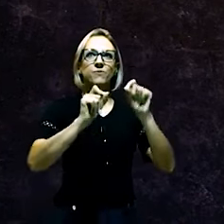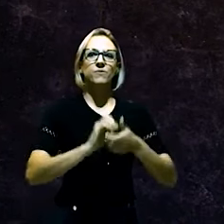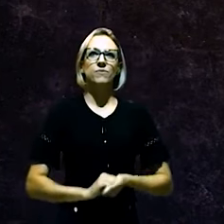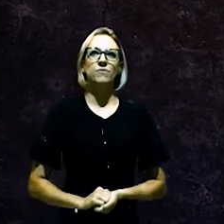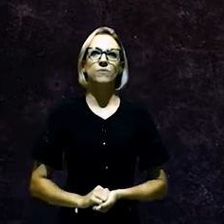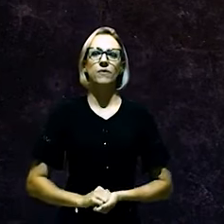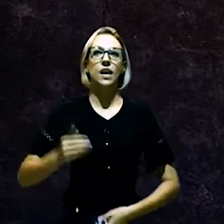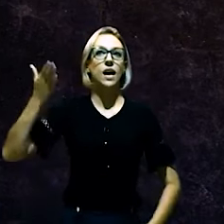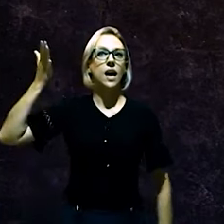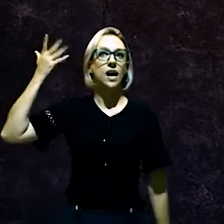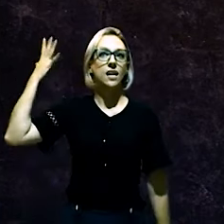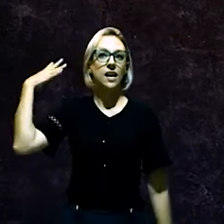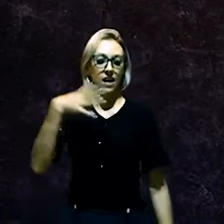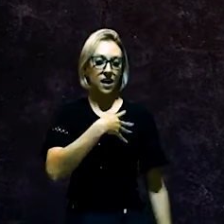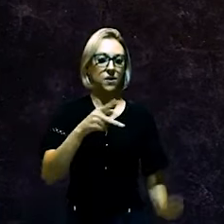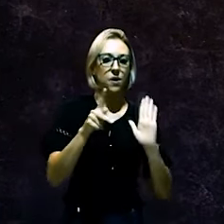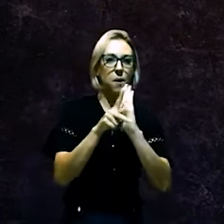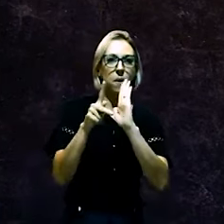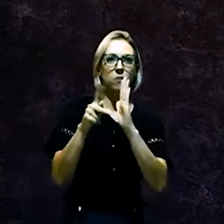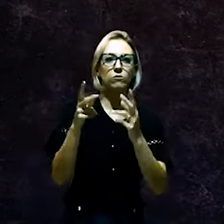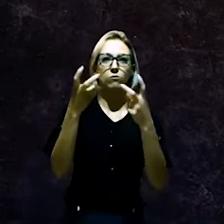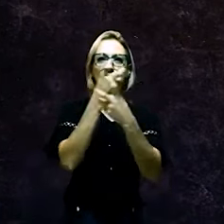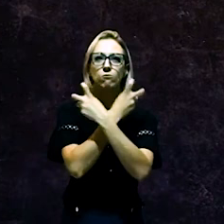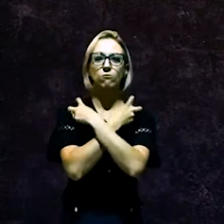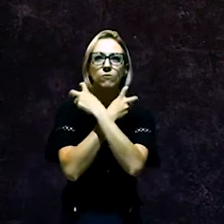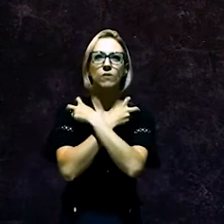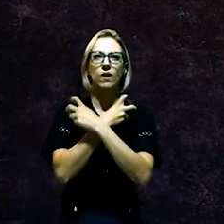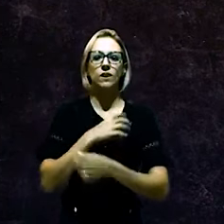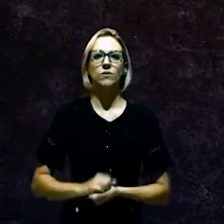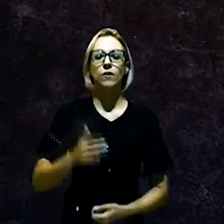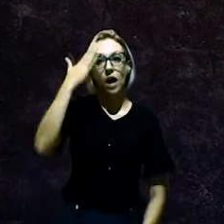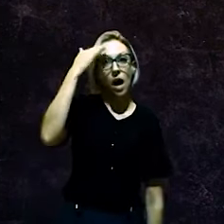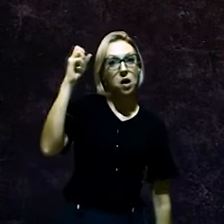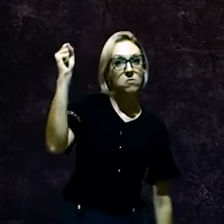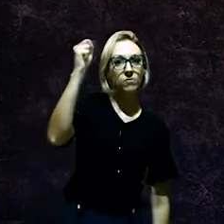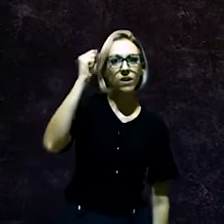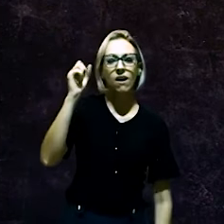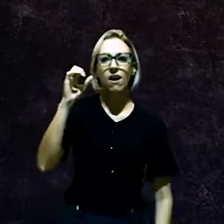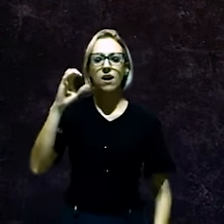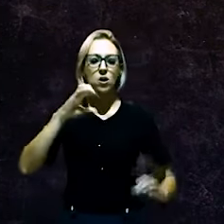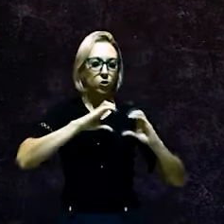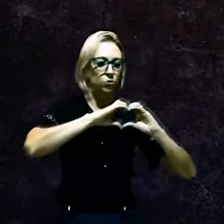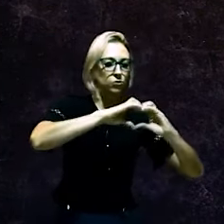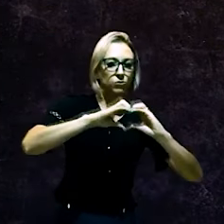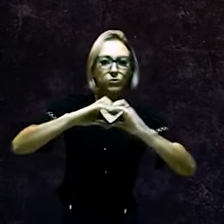além da filha de Faraó, Salomão amou muitas mulheres estrangeiras,